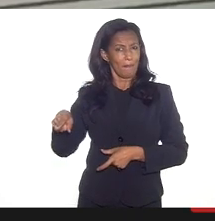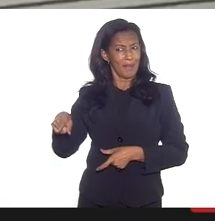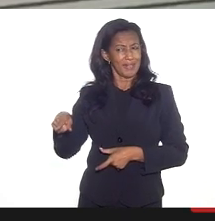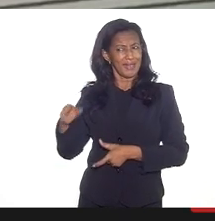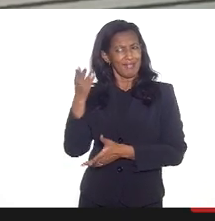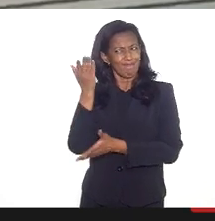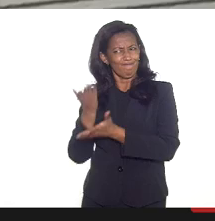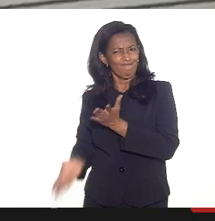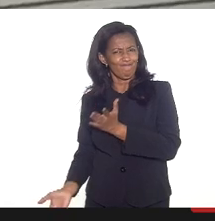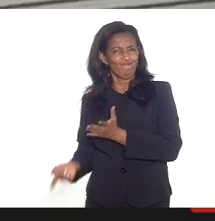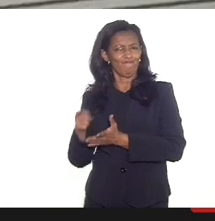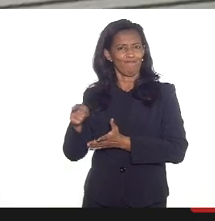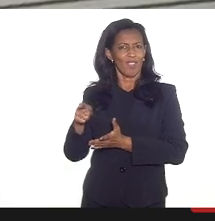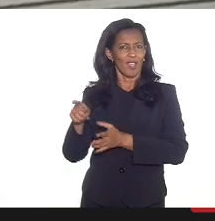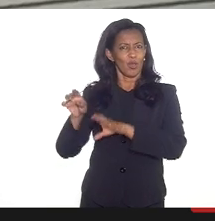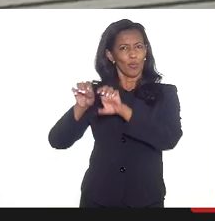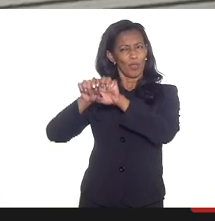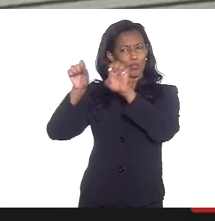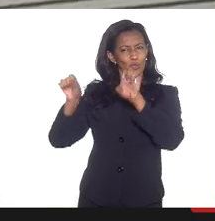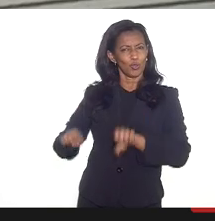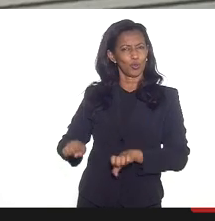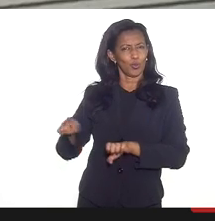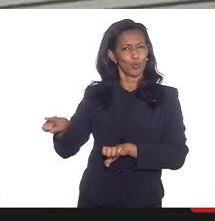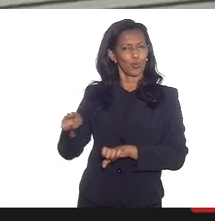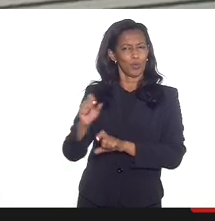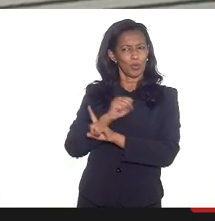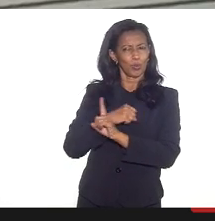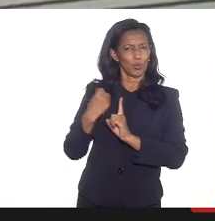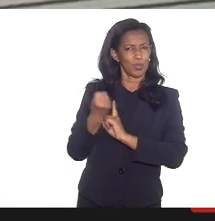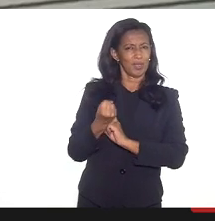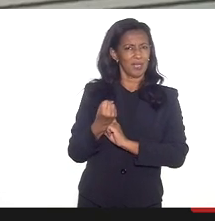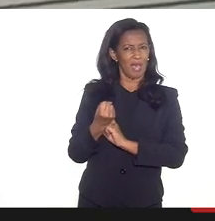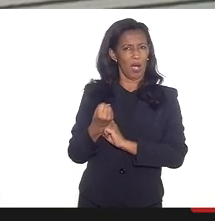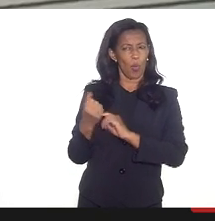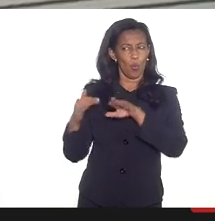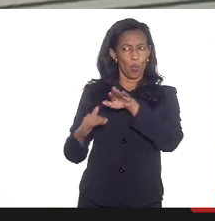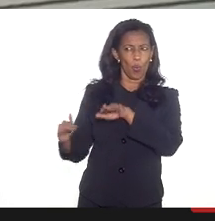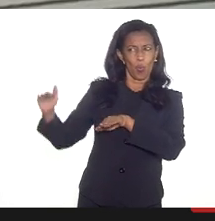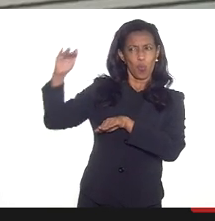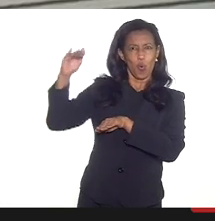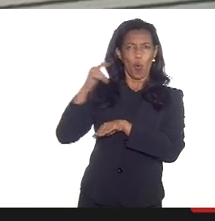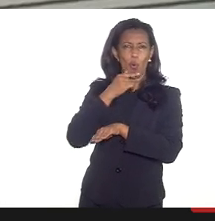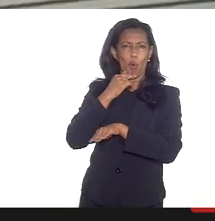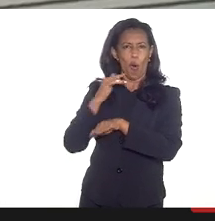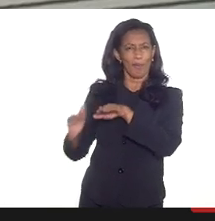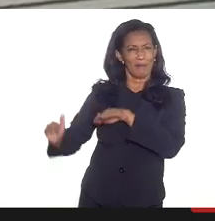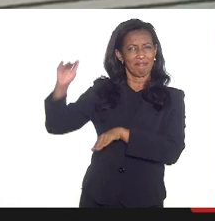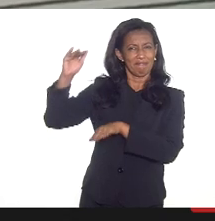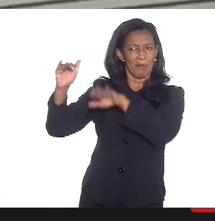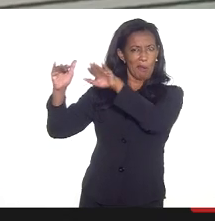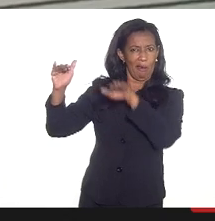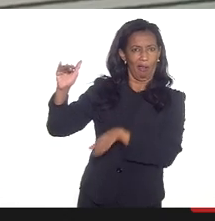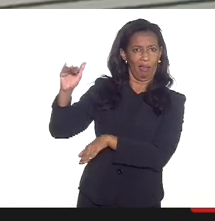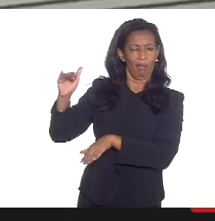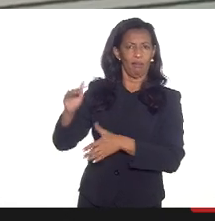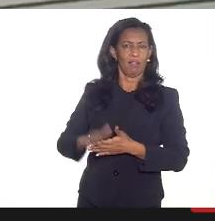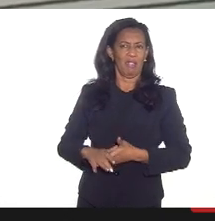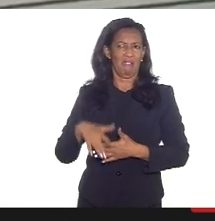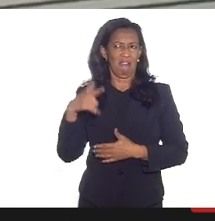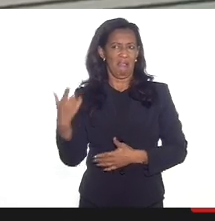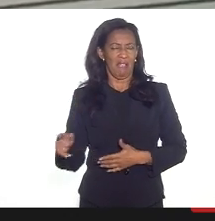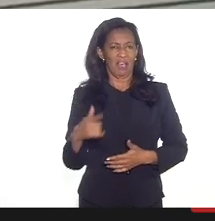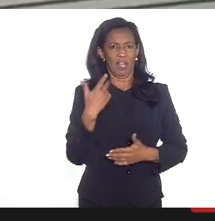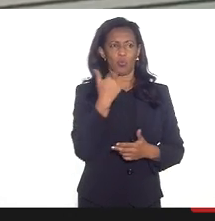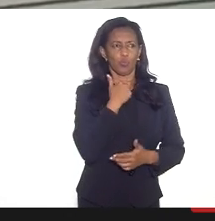desvantagem histórica na estrutura social, sendo subjugada pelo homem ao longo do tempo. Então, por causa disso, ela não podia ler, ela não podia estudar, ela não